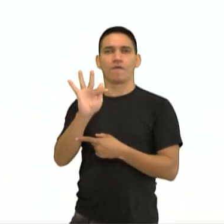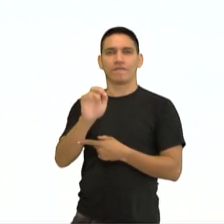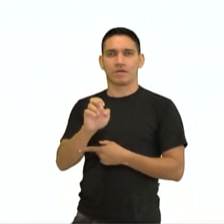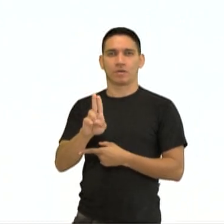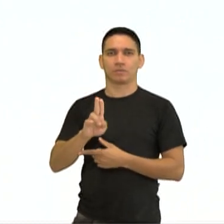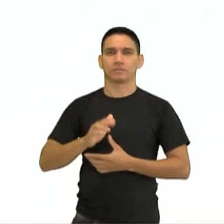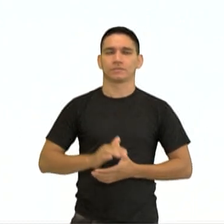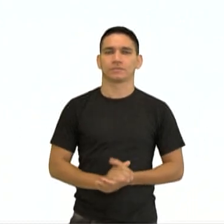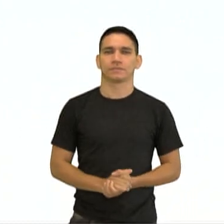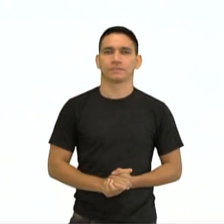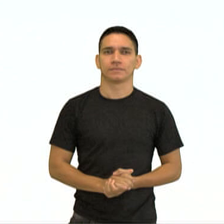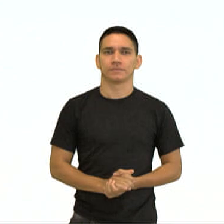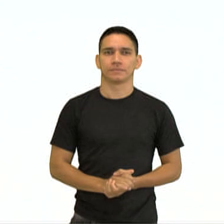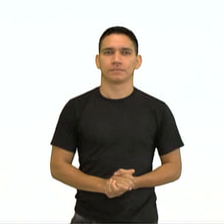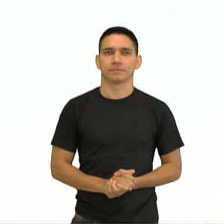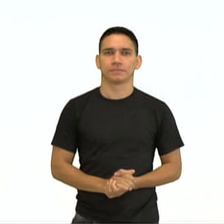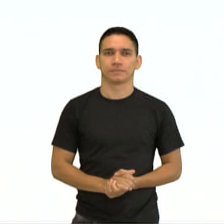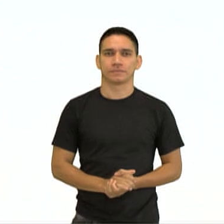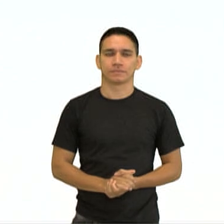aí.